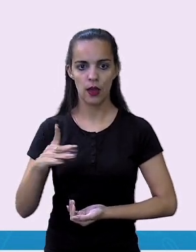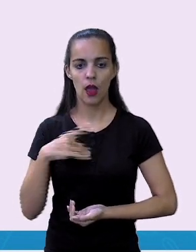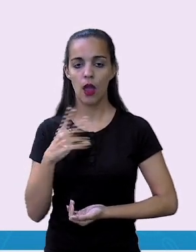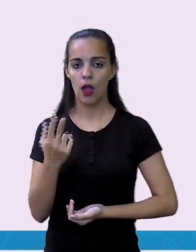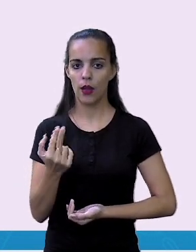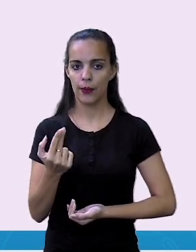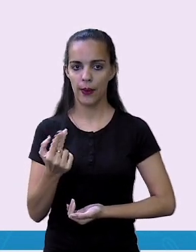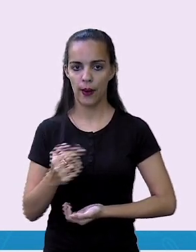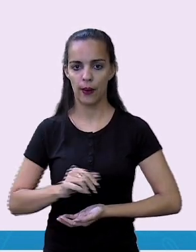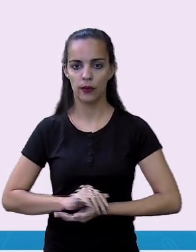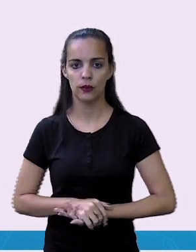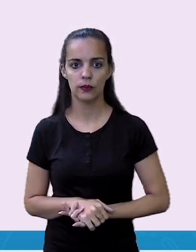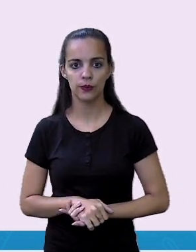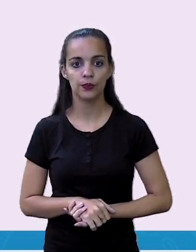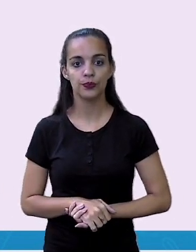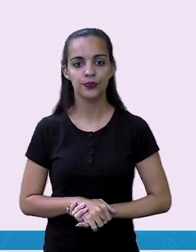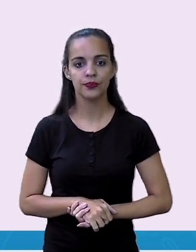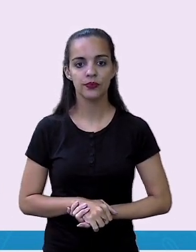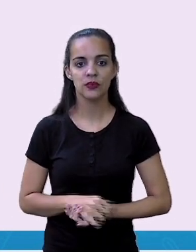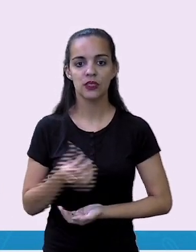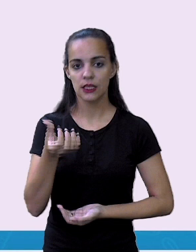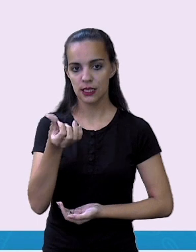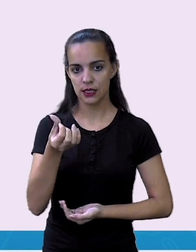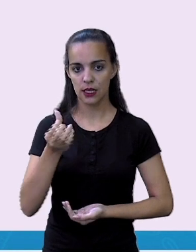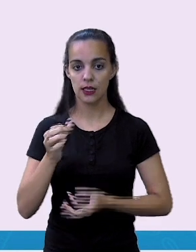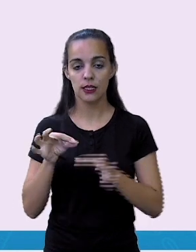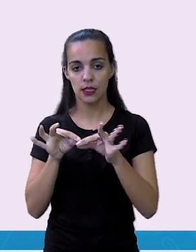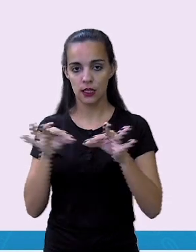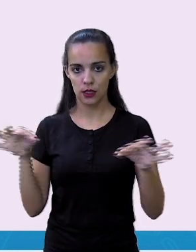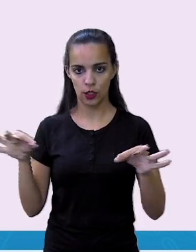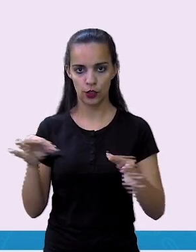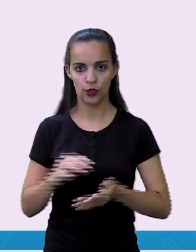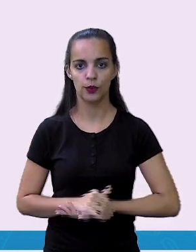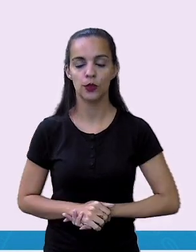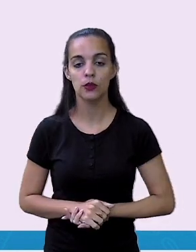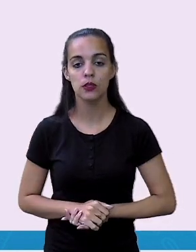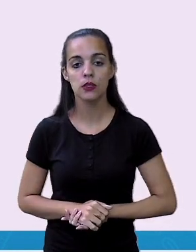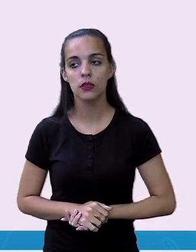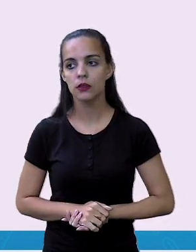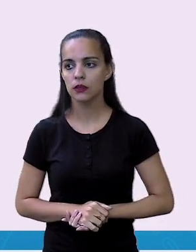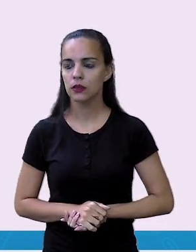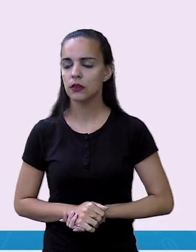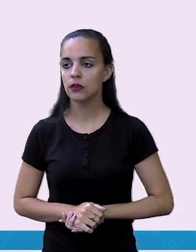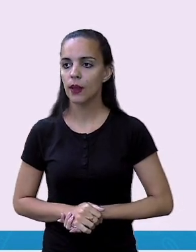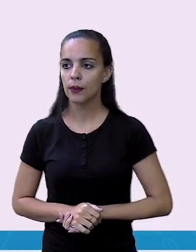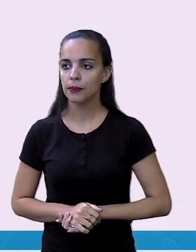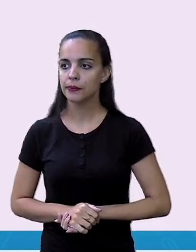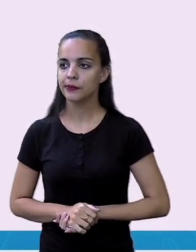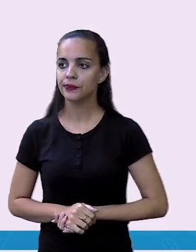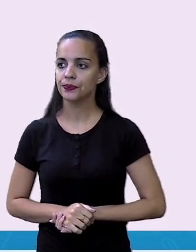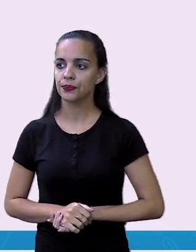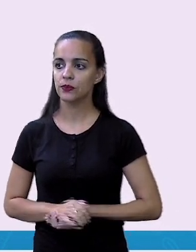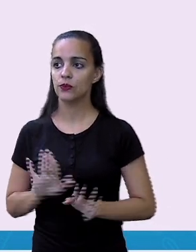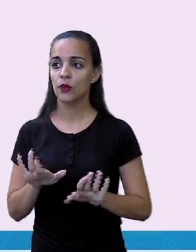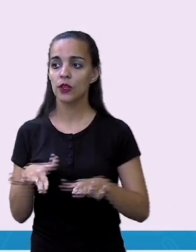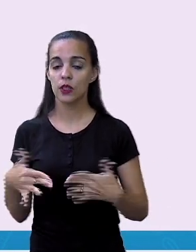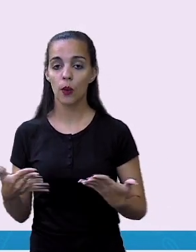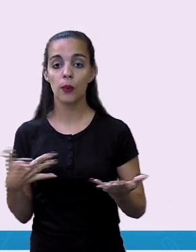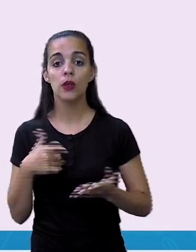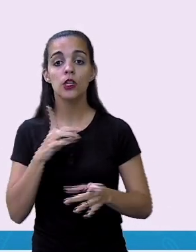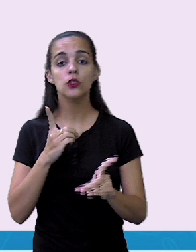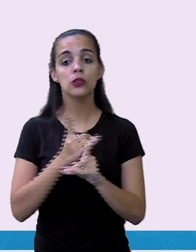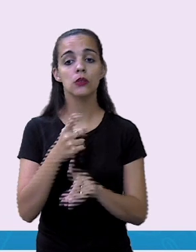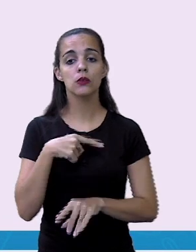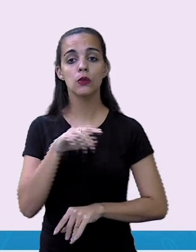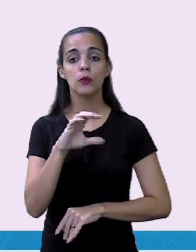ordem, o AB é 6. E ele quer a medida do lado